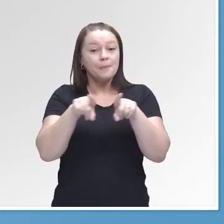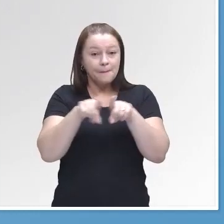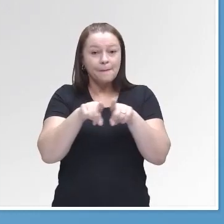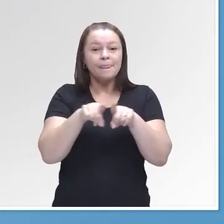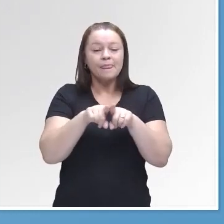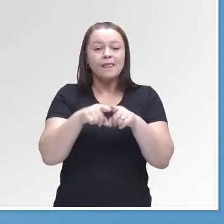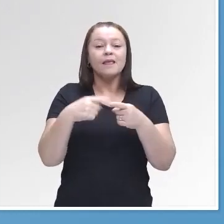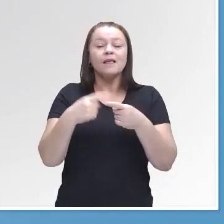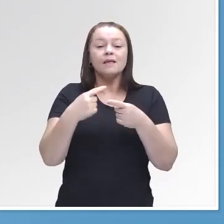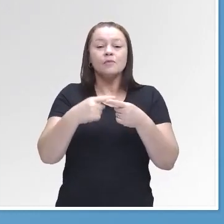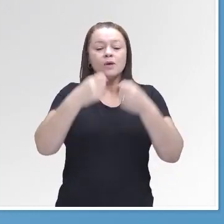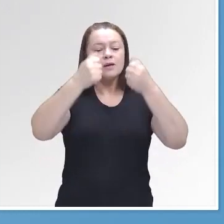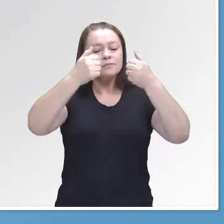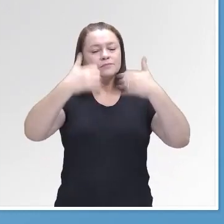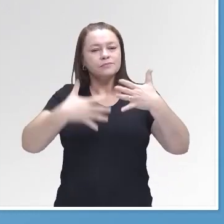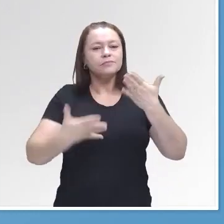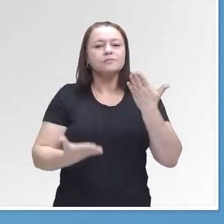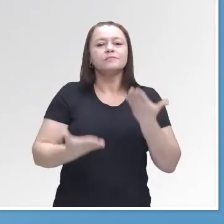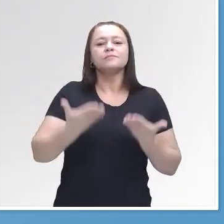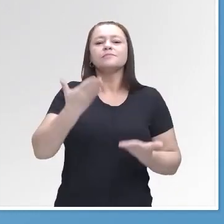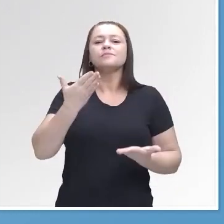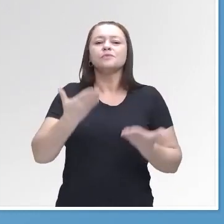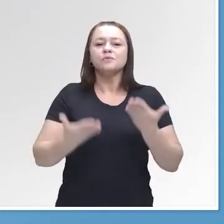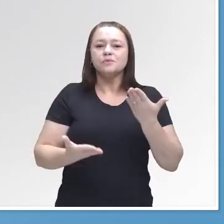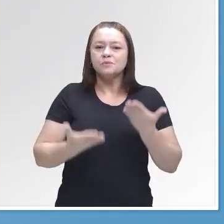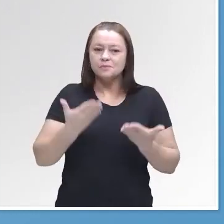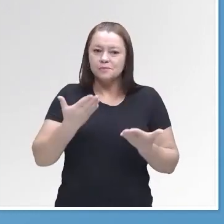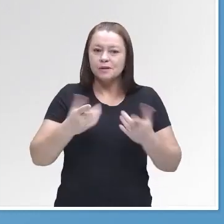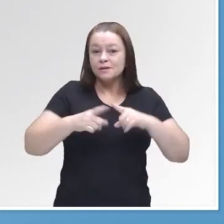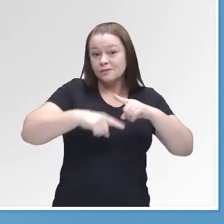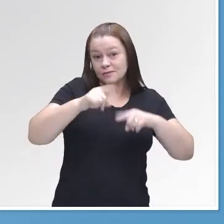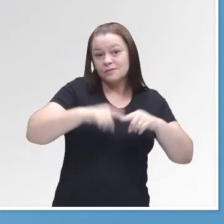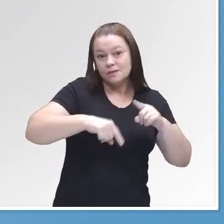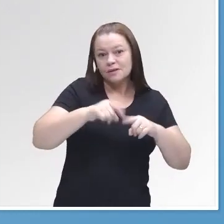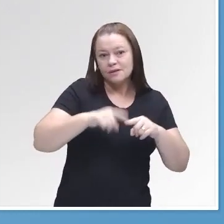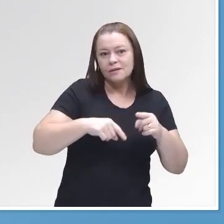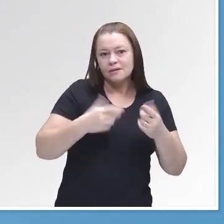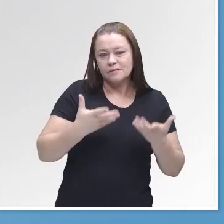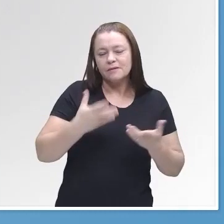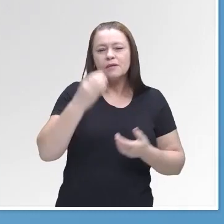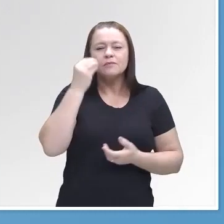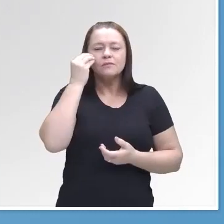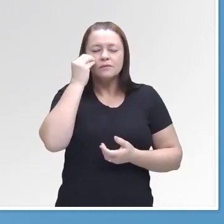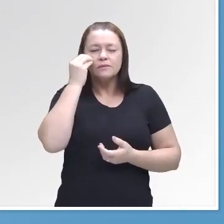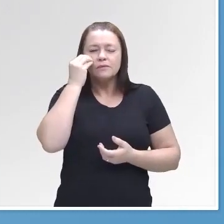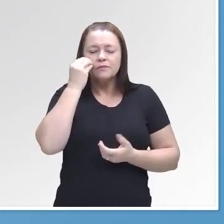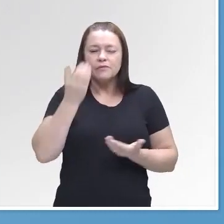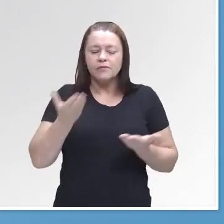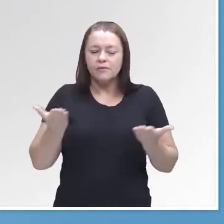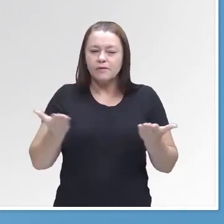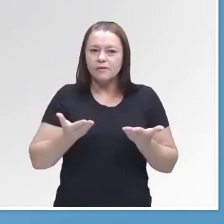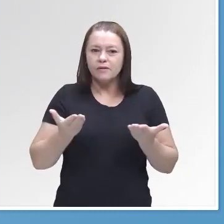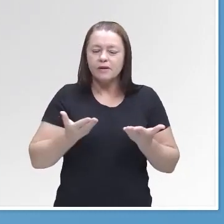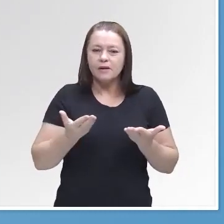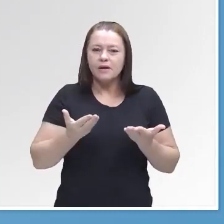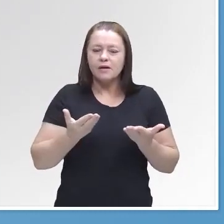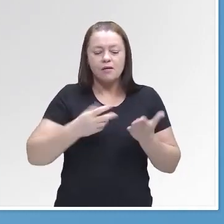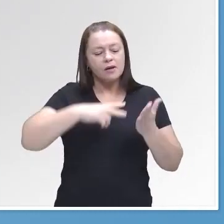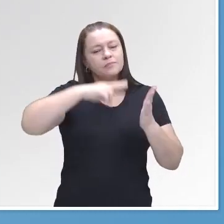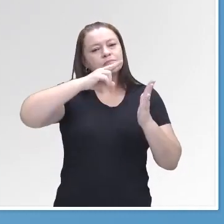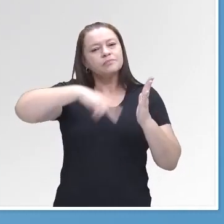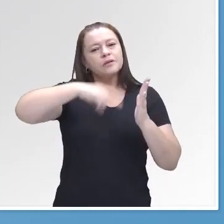a essa quantidade de massa do produto. Observe comigo agora a leitura